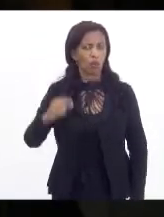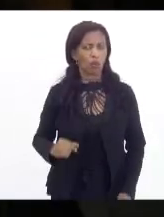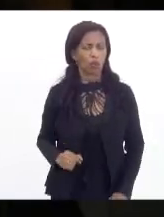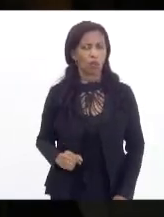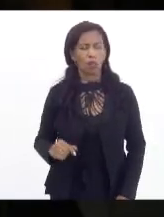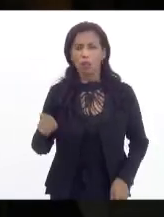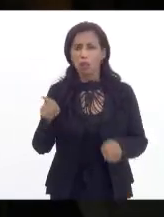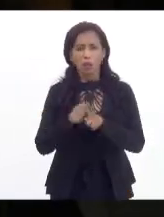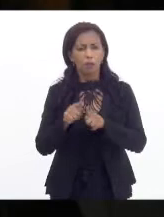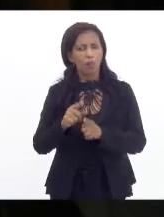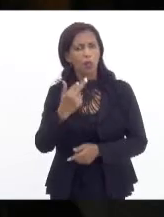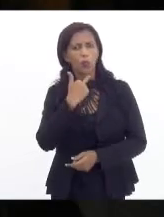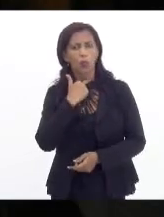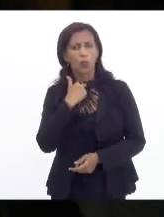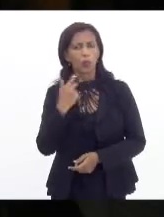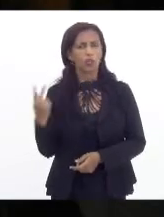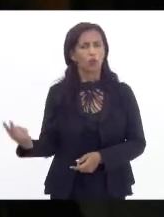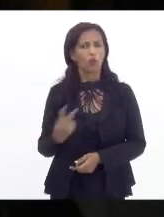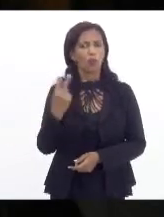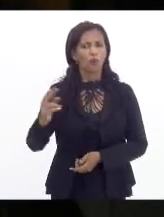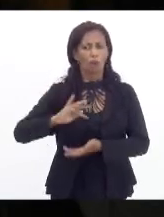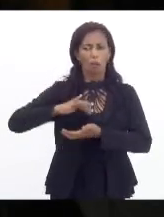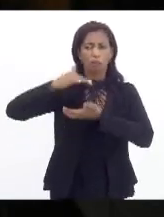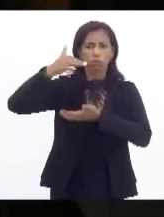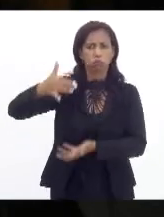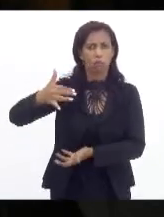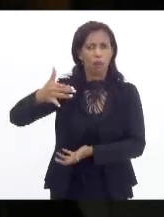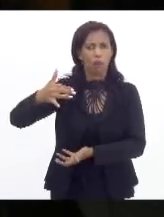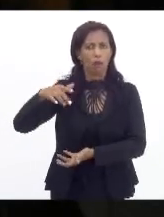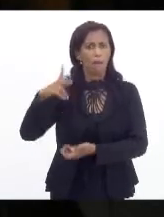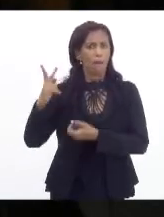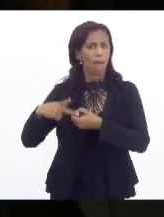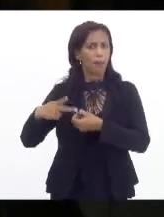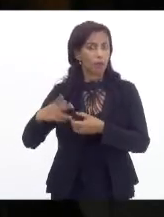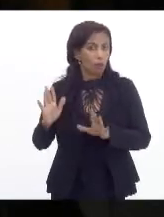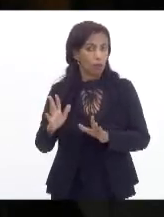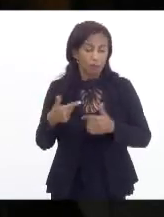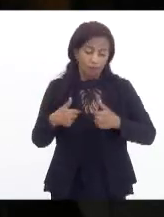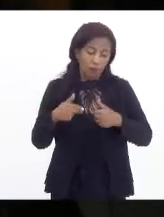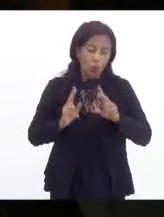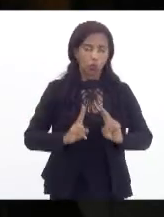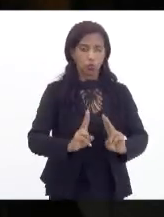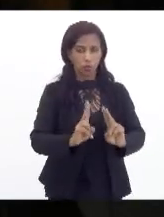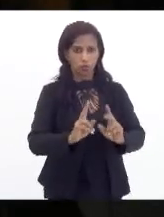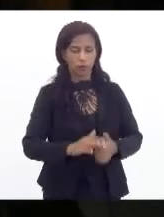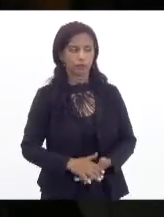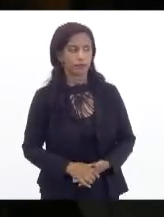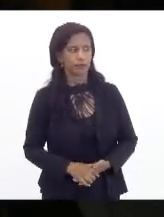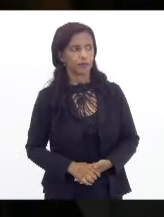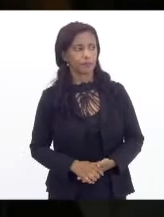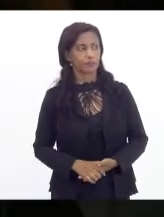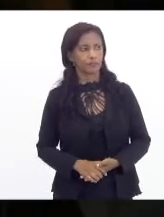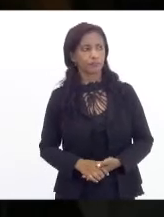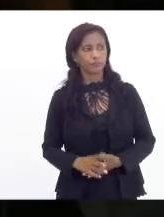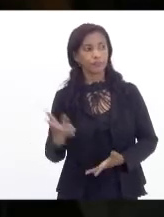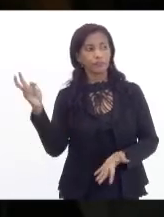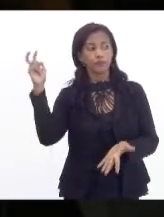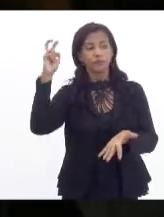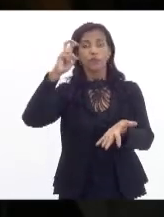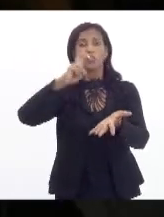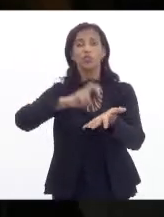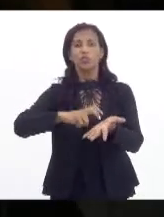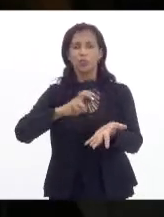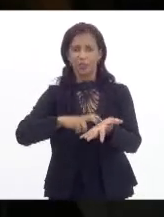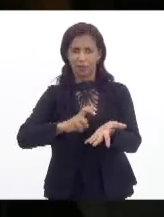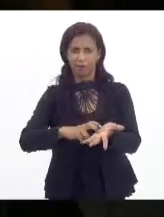dólar, nem tampouco o preço do barril do petróleo. Mas continuando, na parte da manhã, deputado